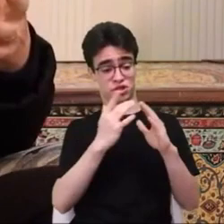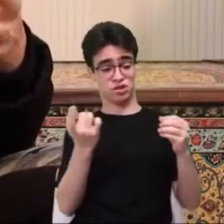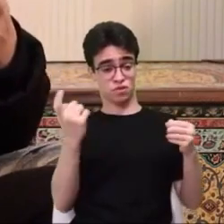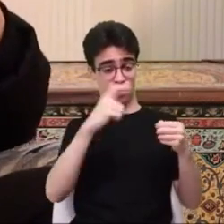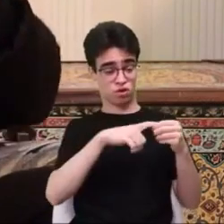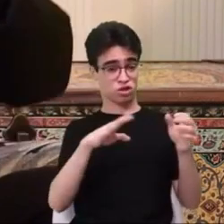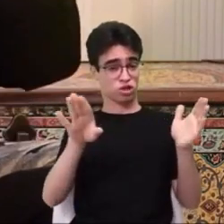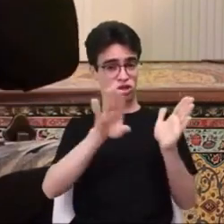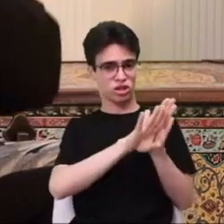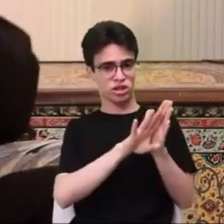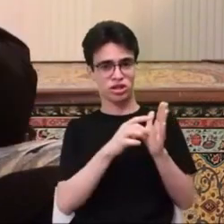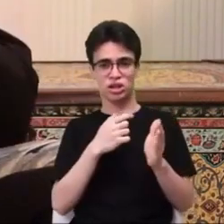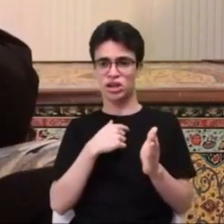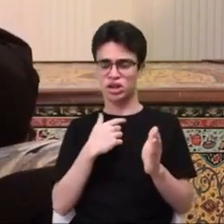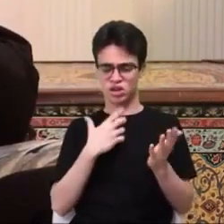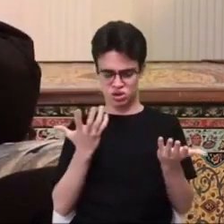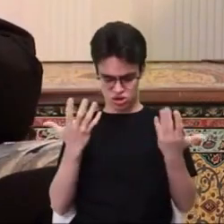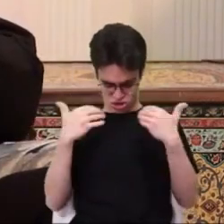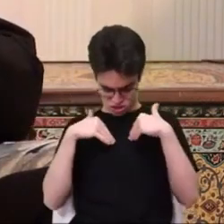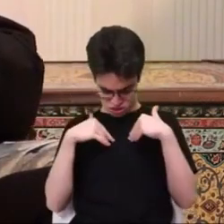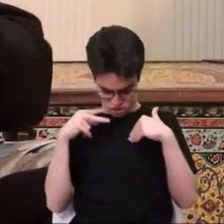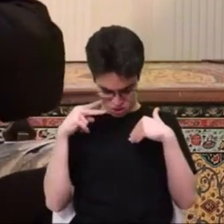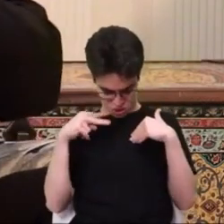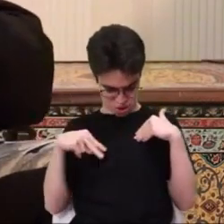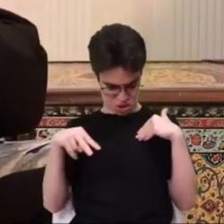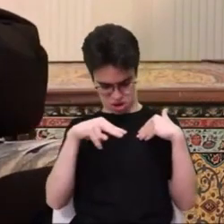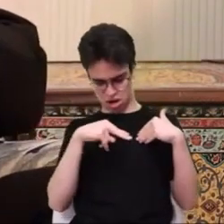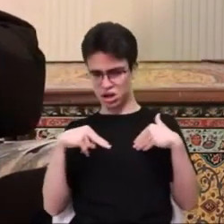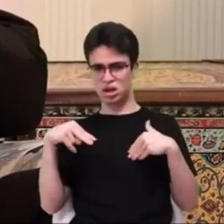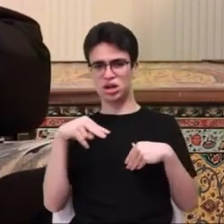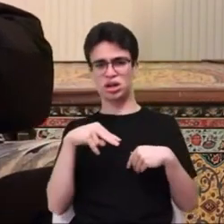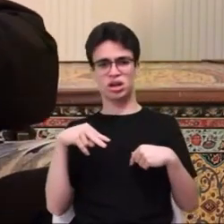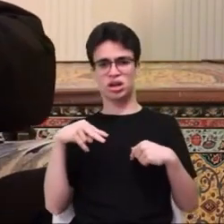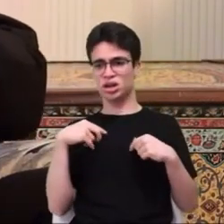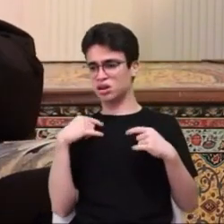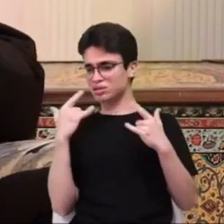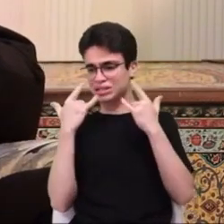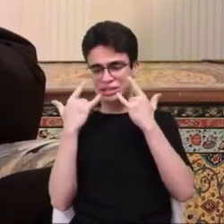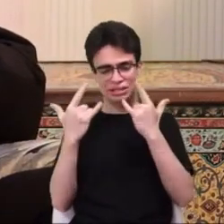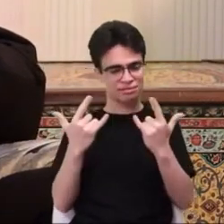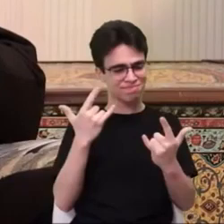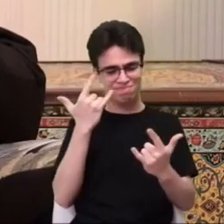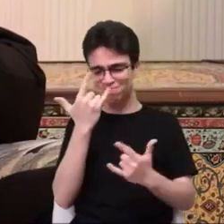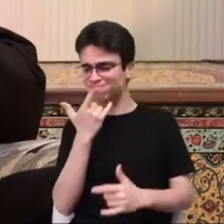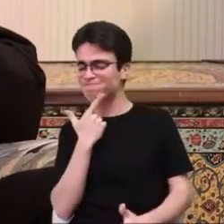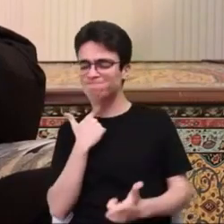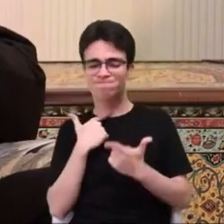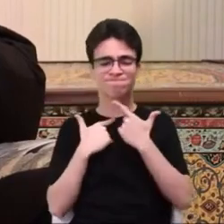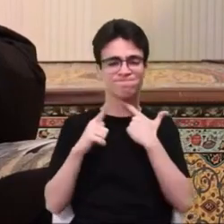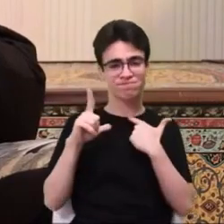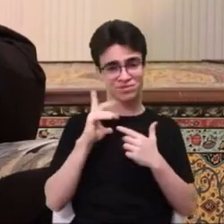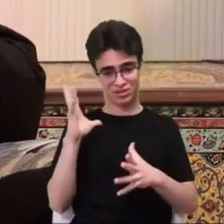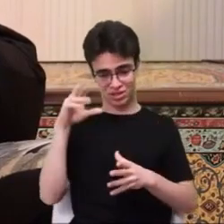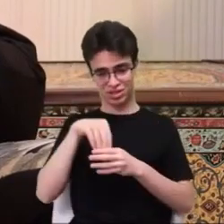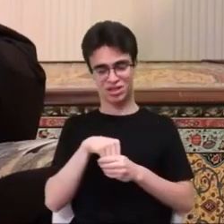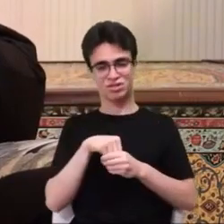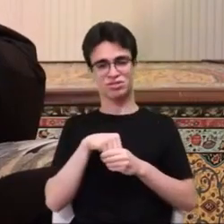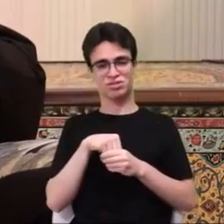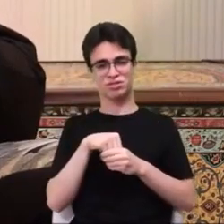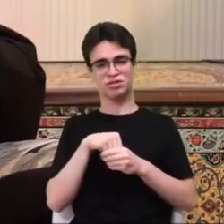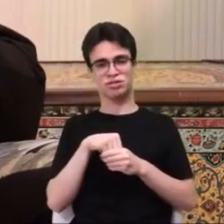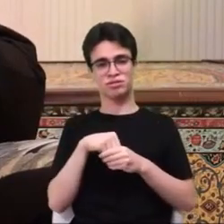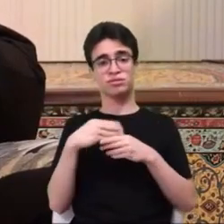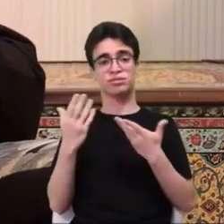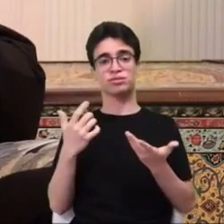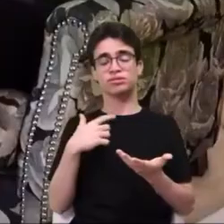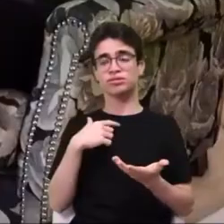casa e olhei para dentro, eu falei: mas a atração está aqui, o desejo está aqui. Uhum.